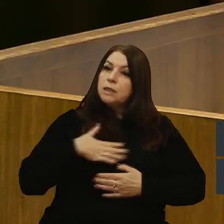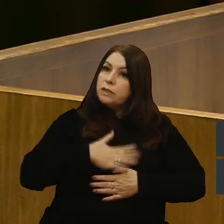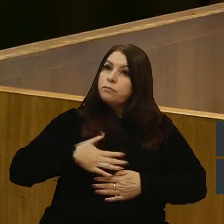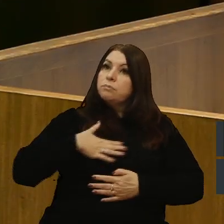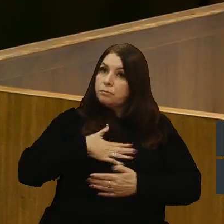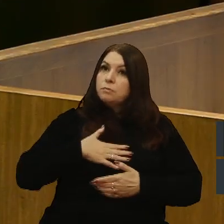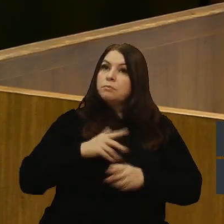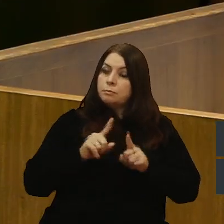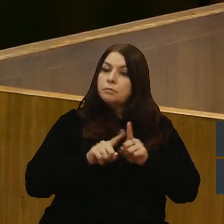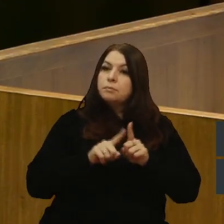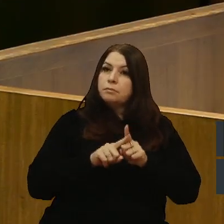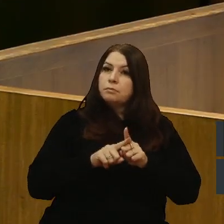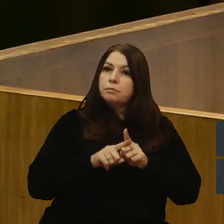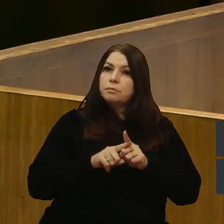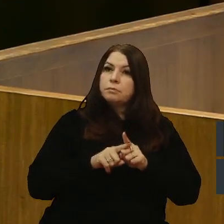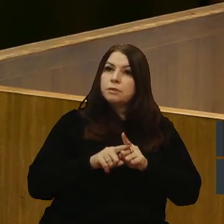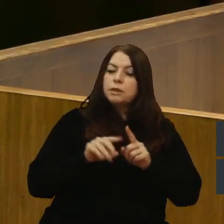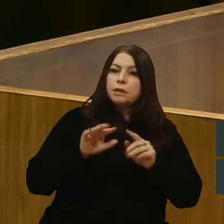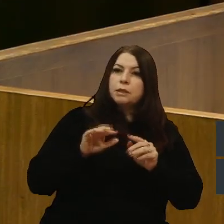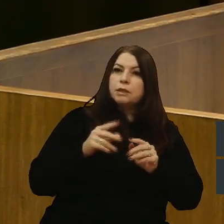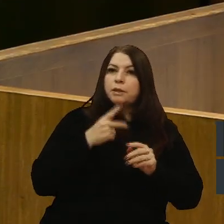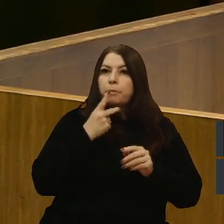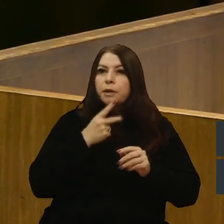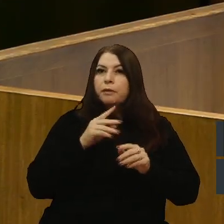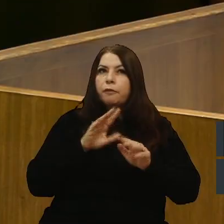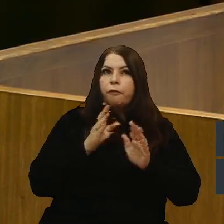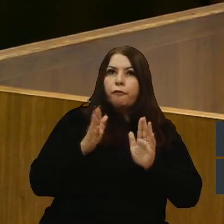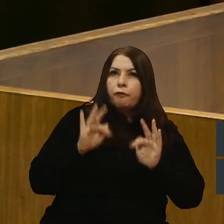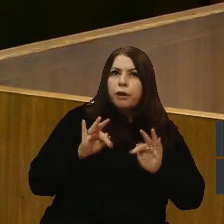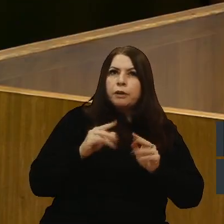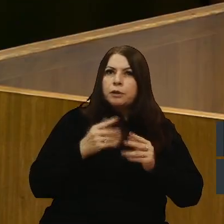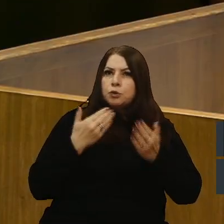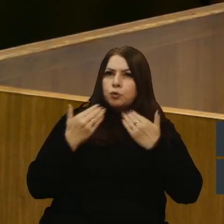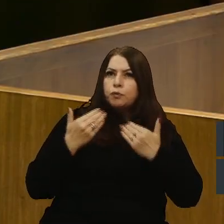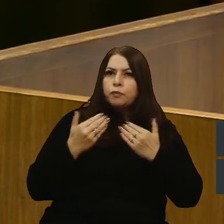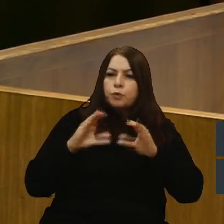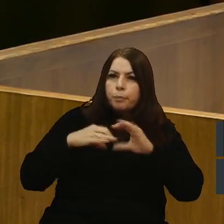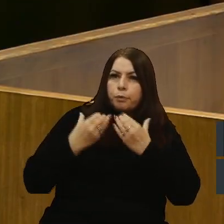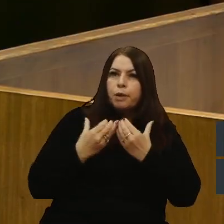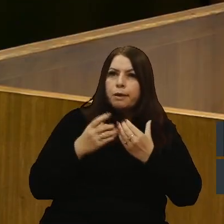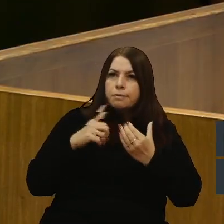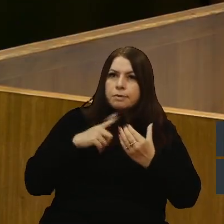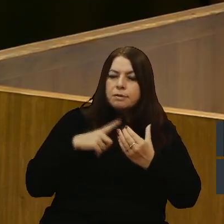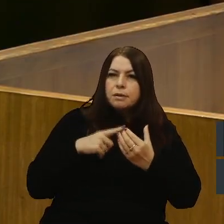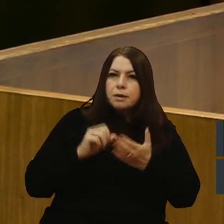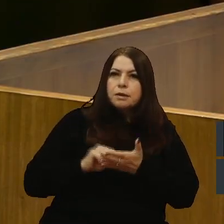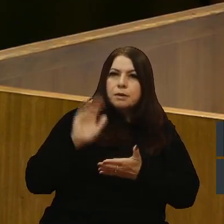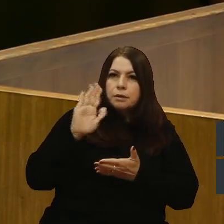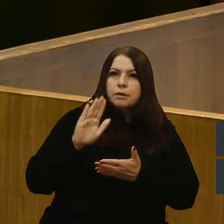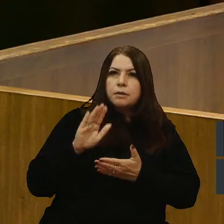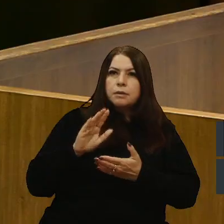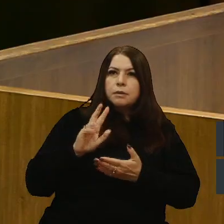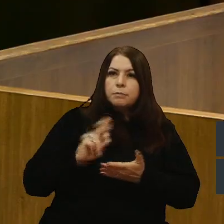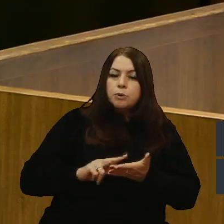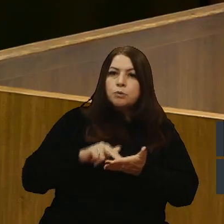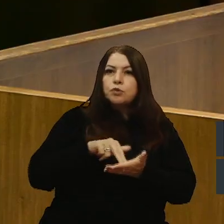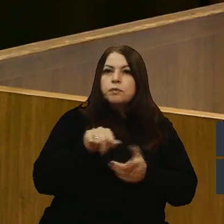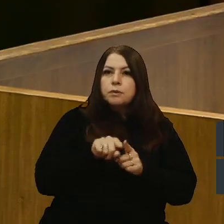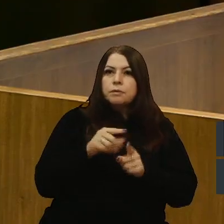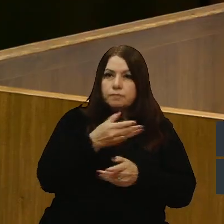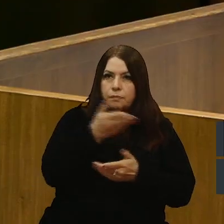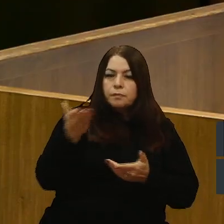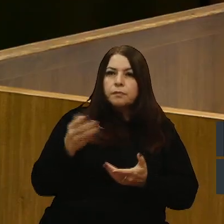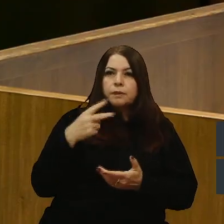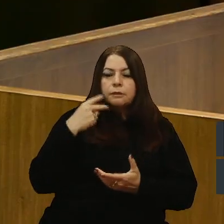satisfação também, e sanar um pouco das dúvidas, né, que a comunidade tem, que os ativistas têm. Logo lhe